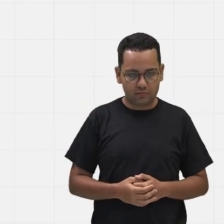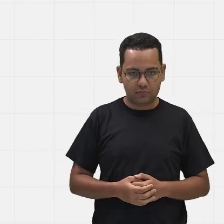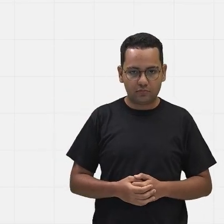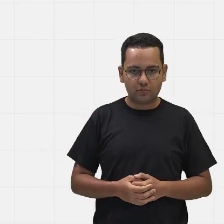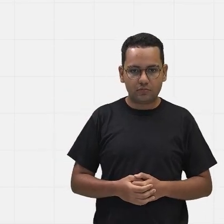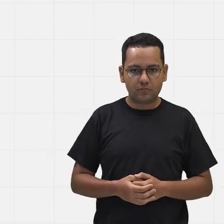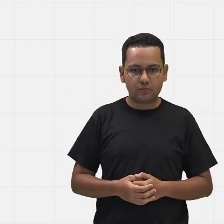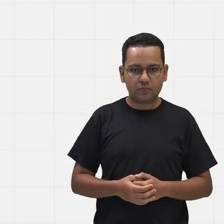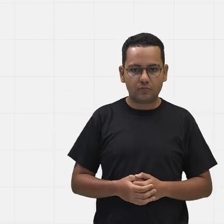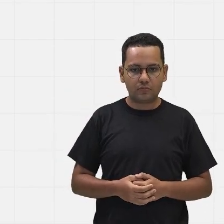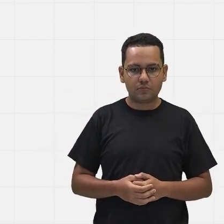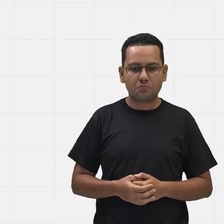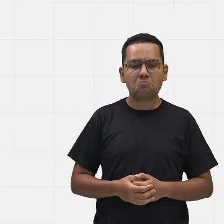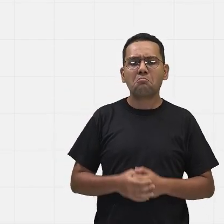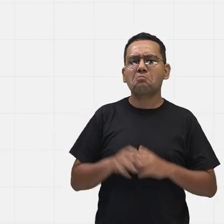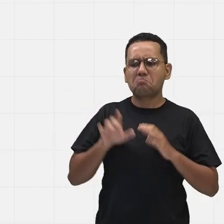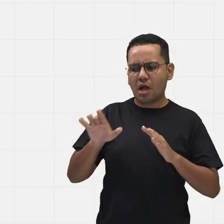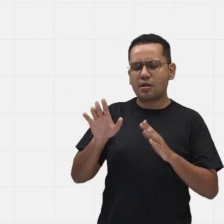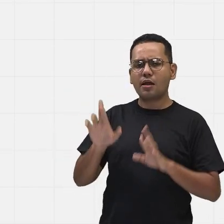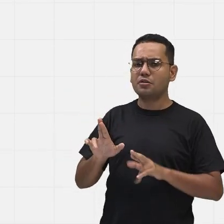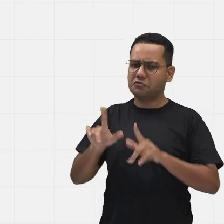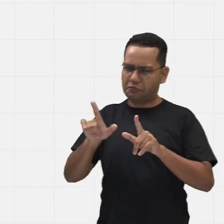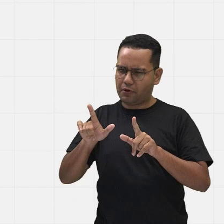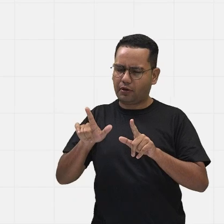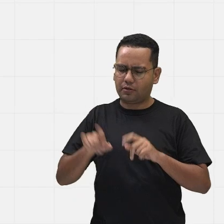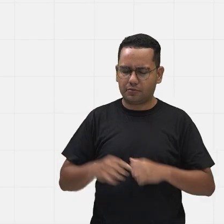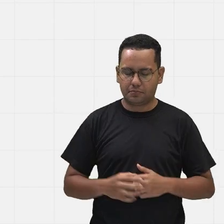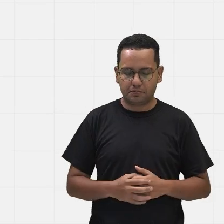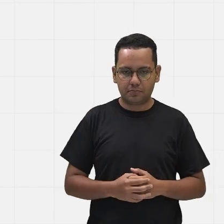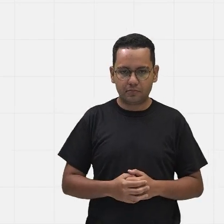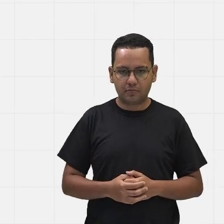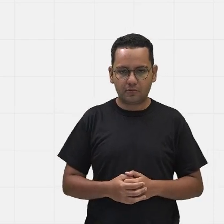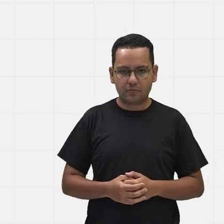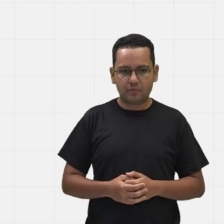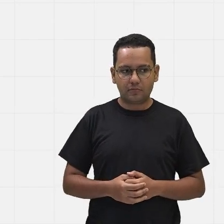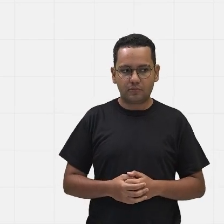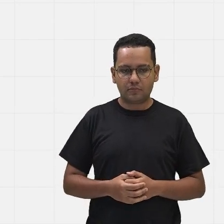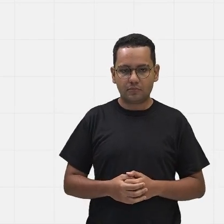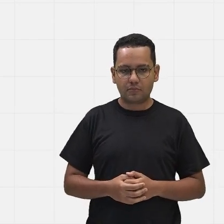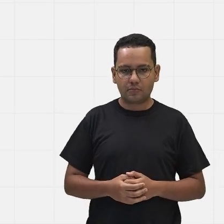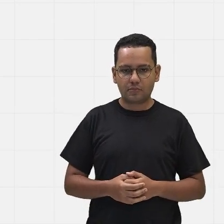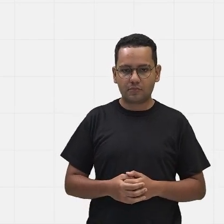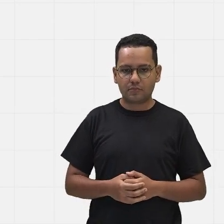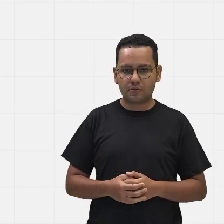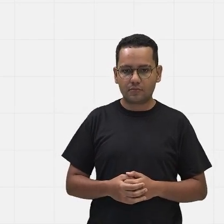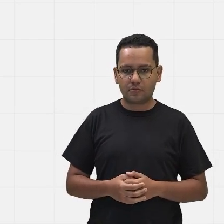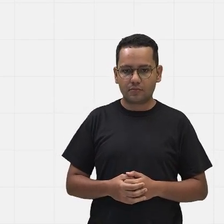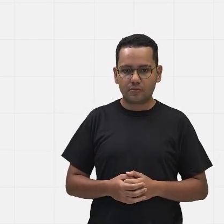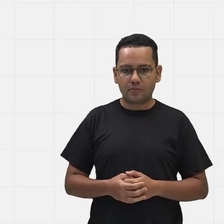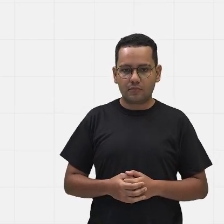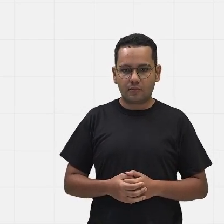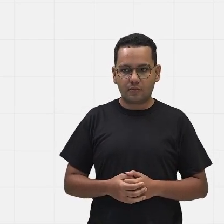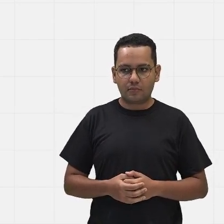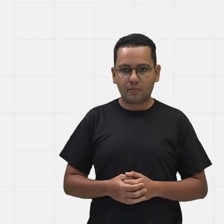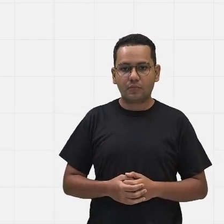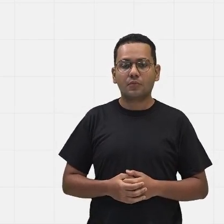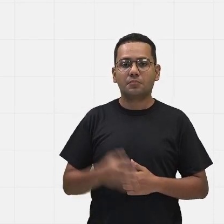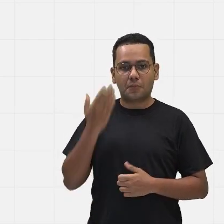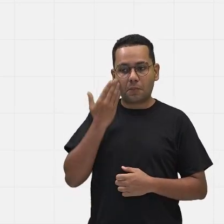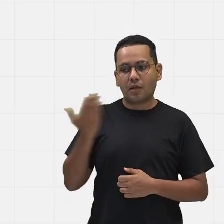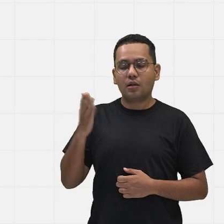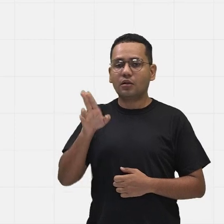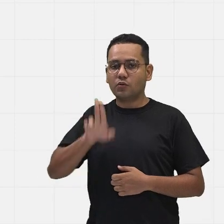tem uma pouquinha diferença em relação ao box, tá bom? A gente colocou essa tela aí, mas é do uso no desktop,